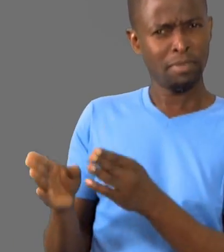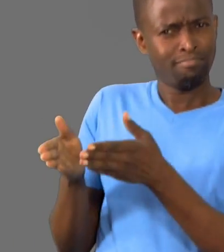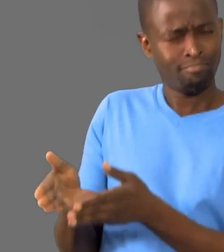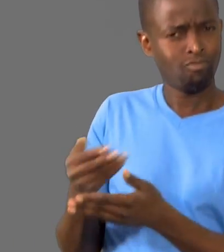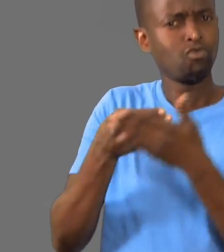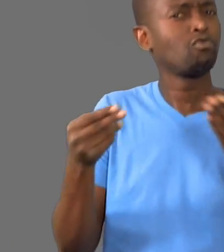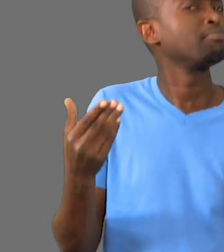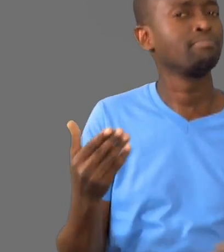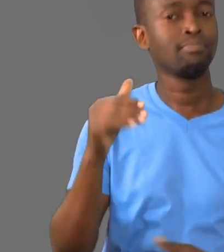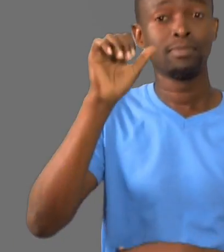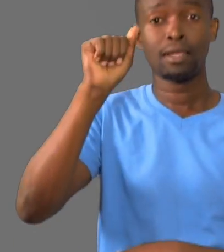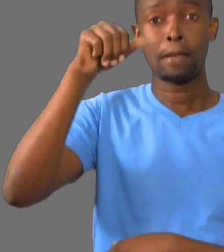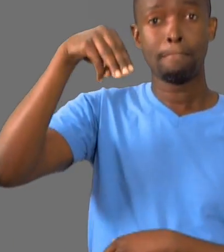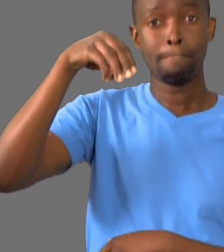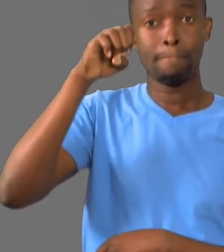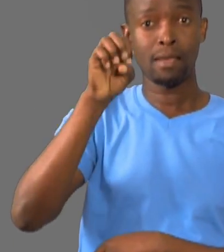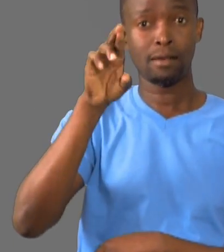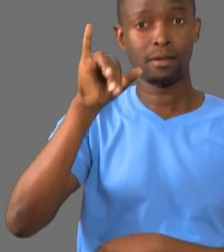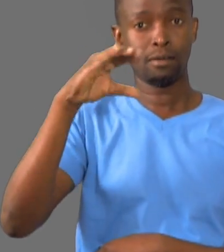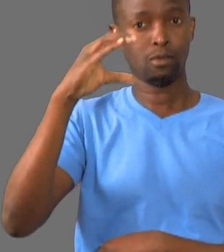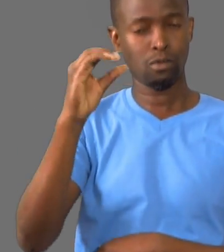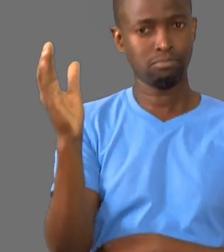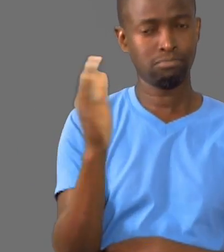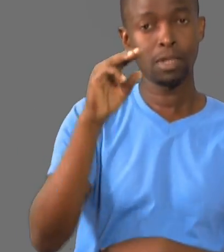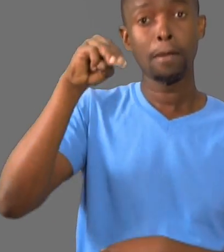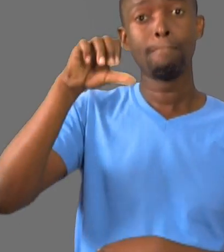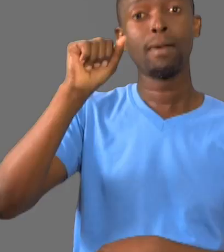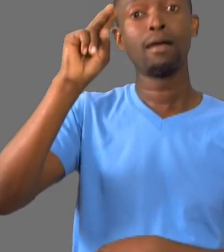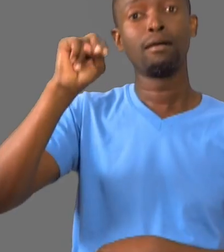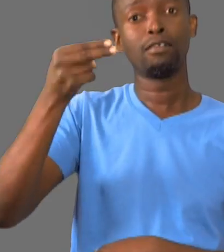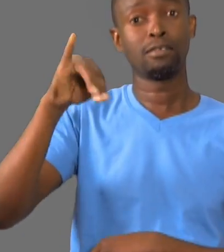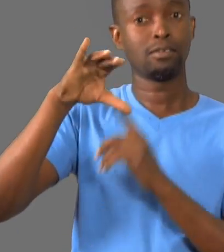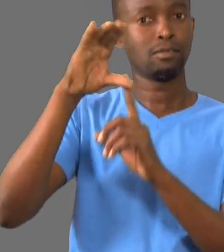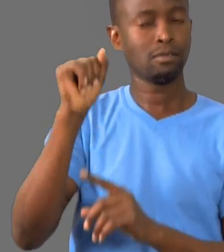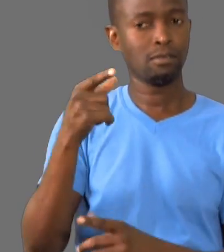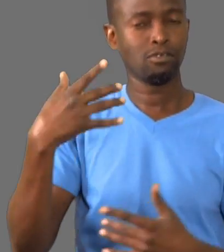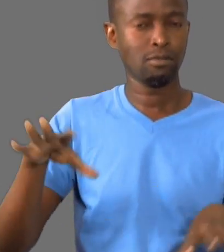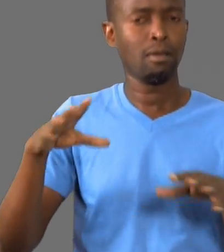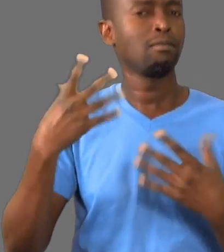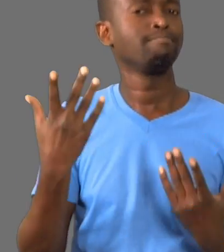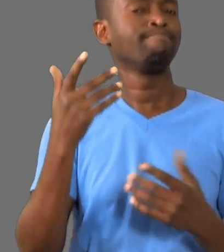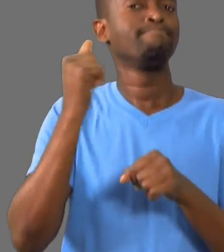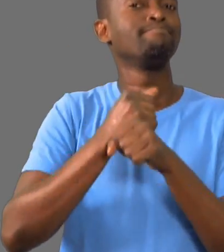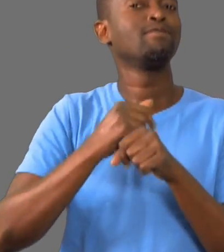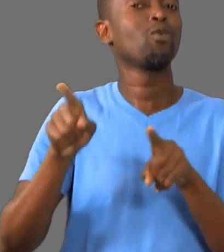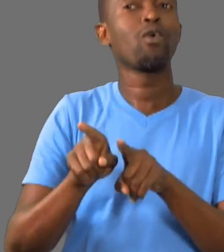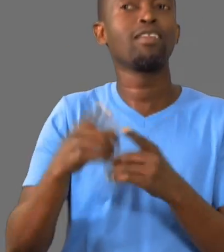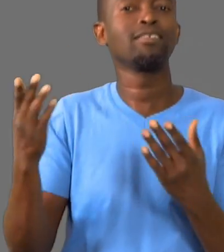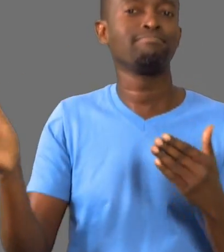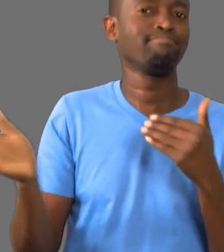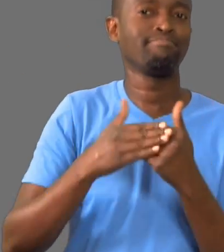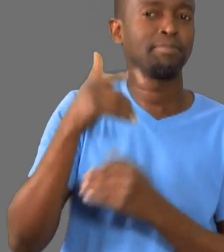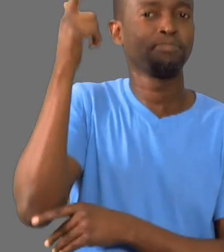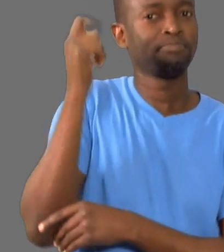Américo Manhessa é uma destas pessoas. Descobriu que tinha